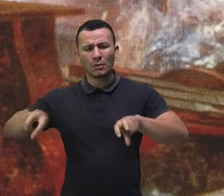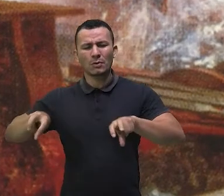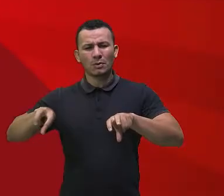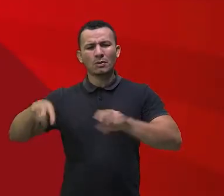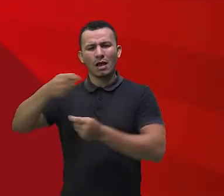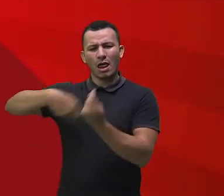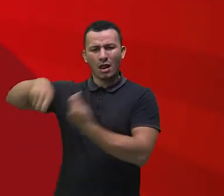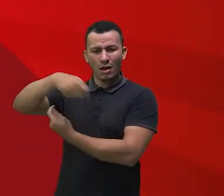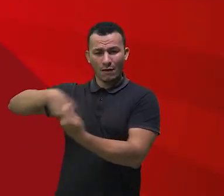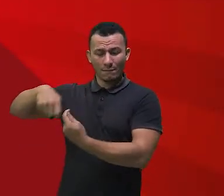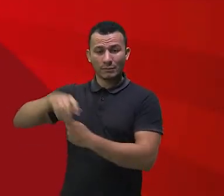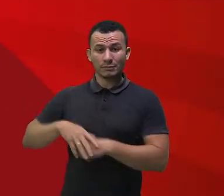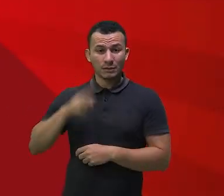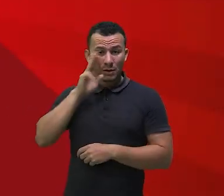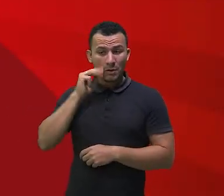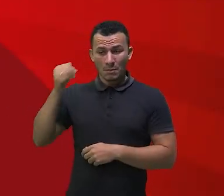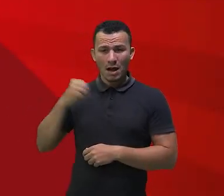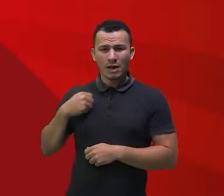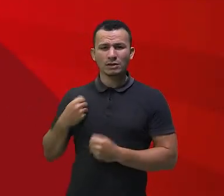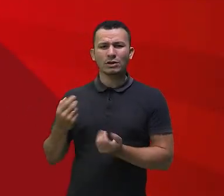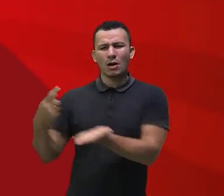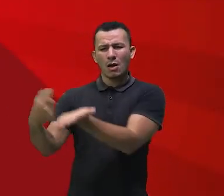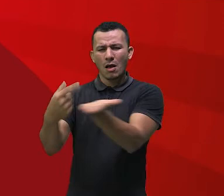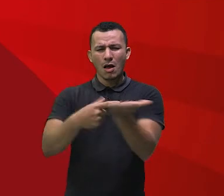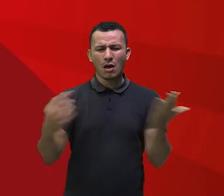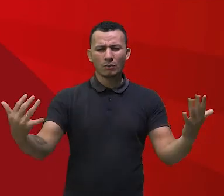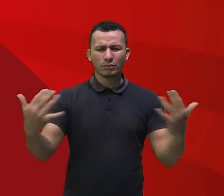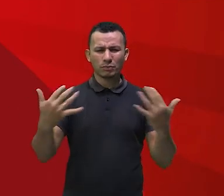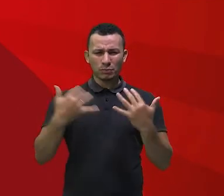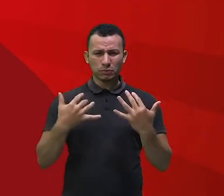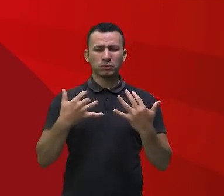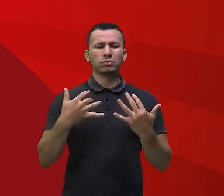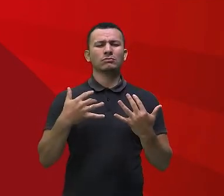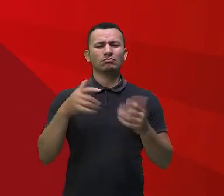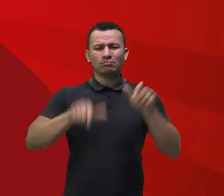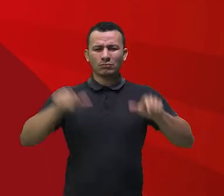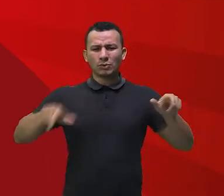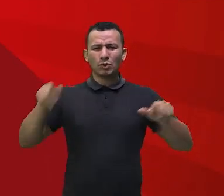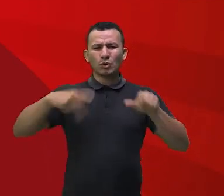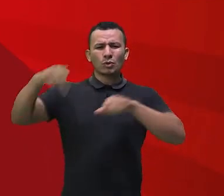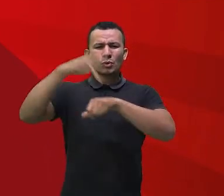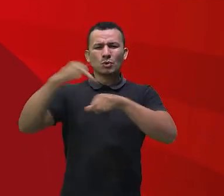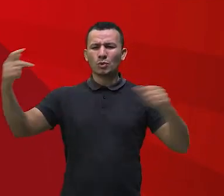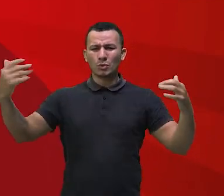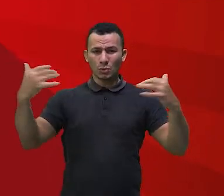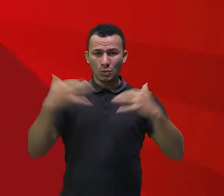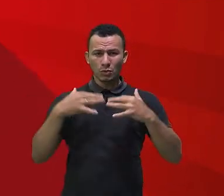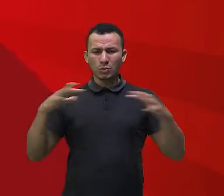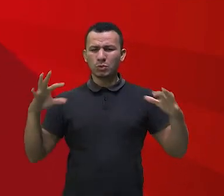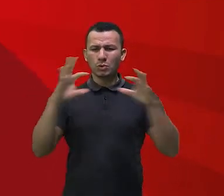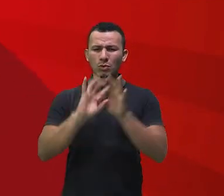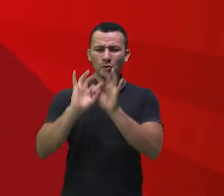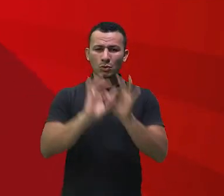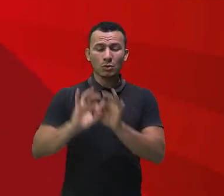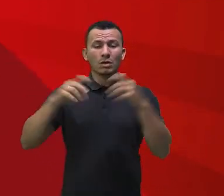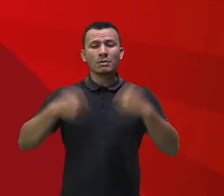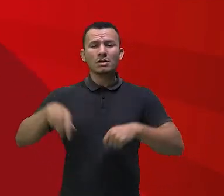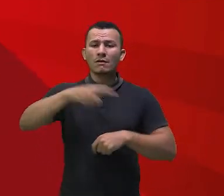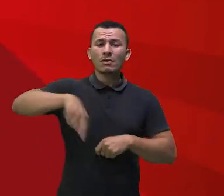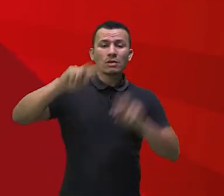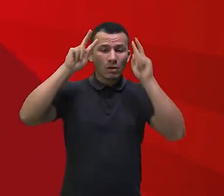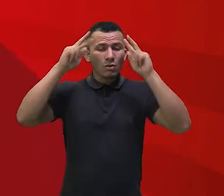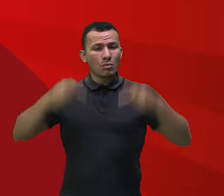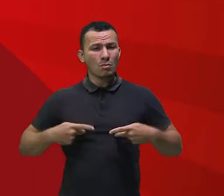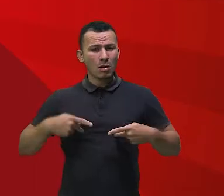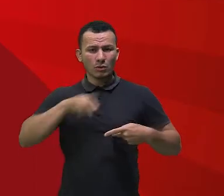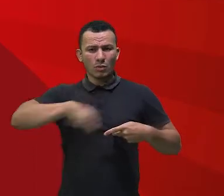capitalismo. Marx convoca os trabalhadores, proletários de todos os países. Unam-se. Vocês são seres humanos e